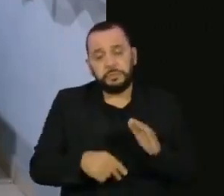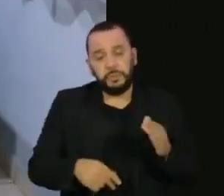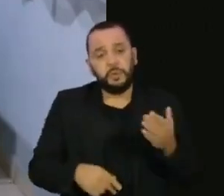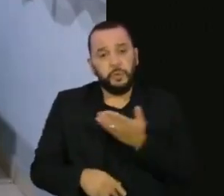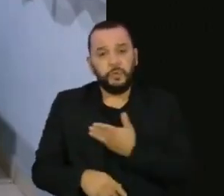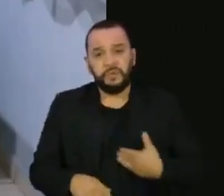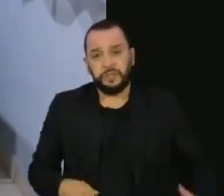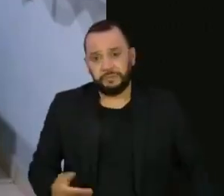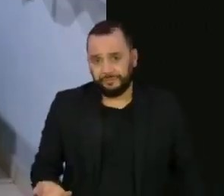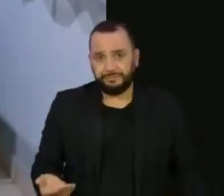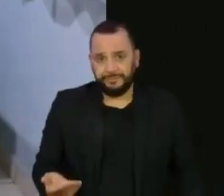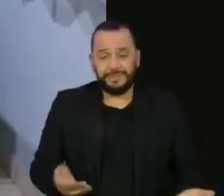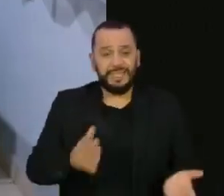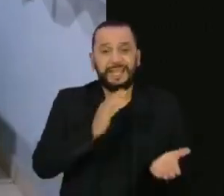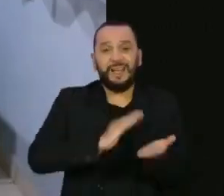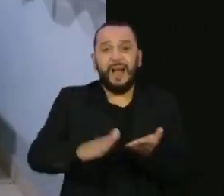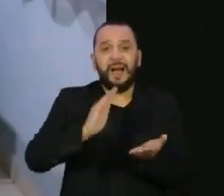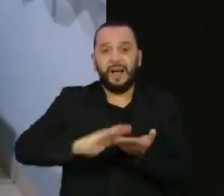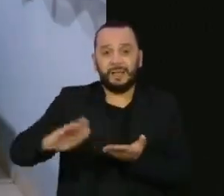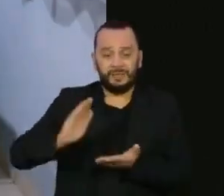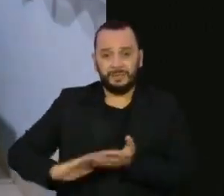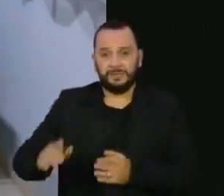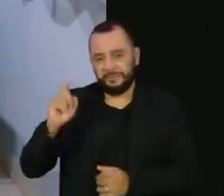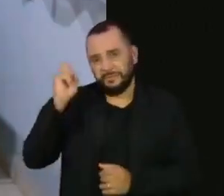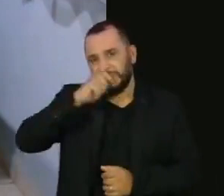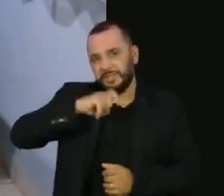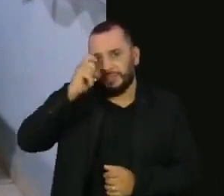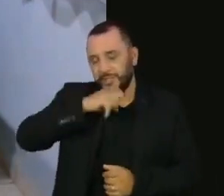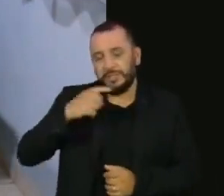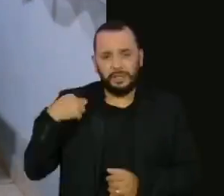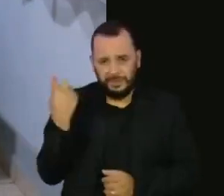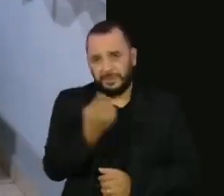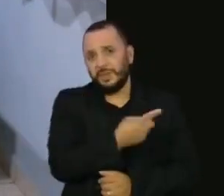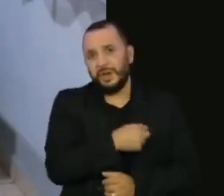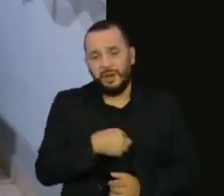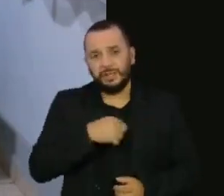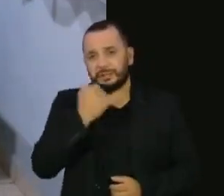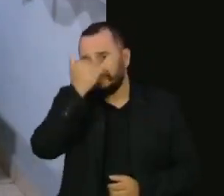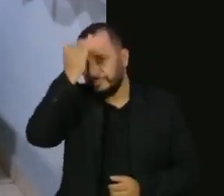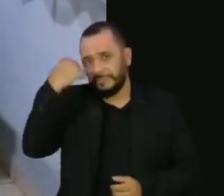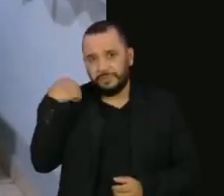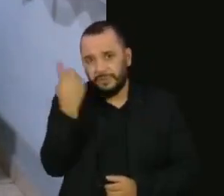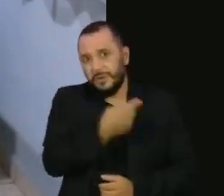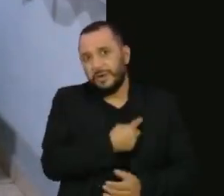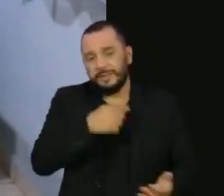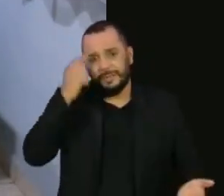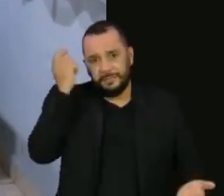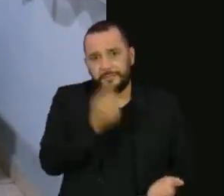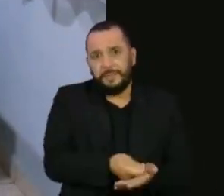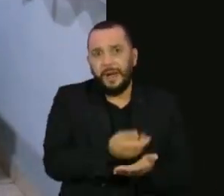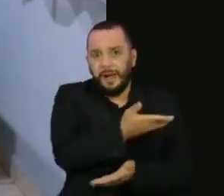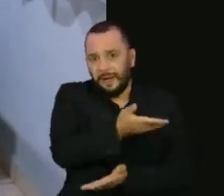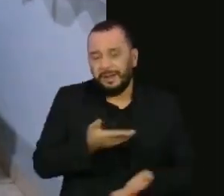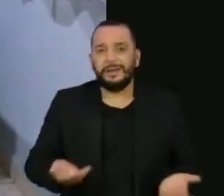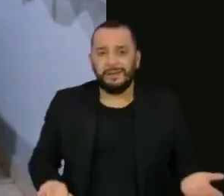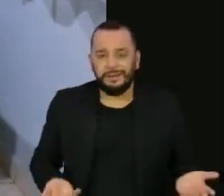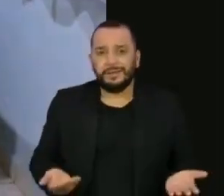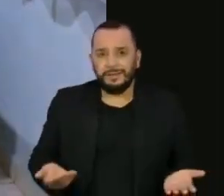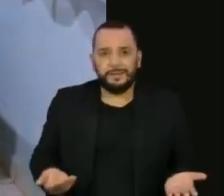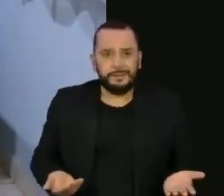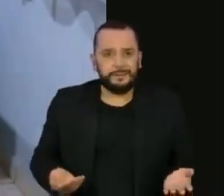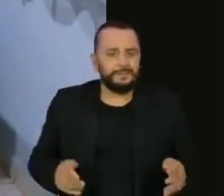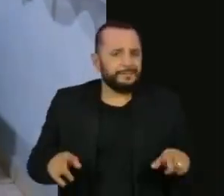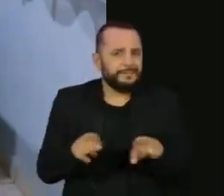as mentiras, todos os malabarismos, né, que esse governo faz para encobrir coisas, né,